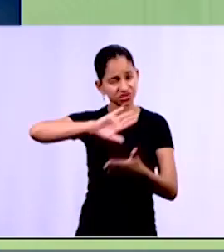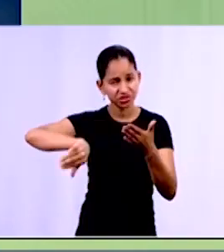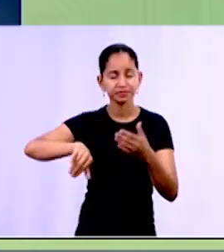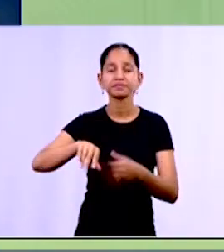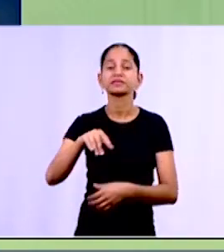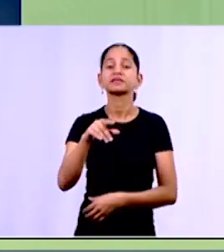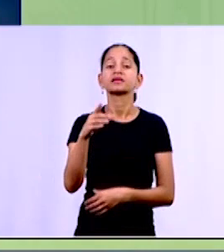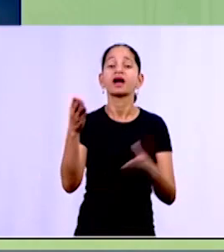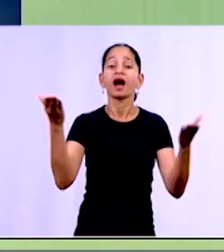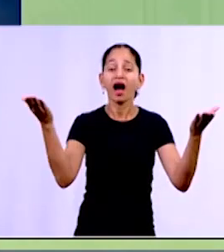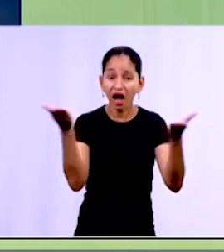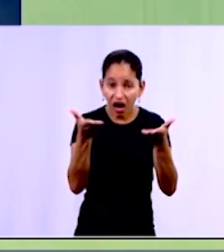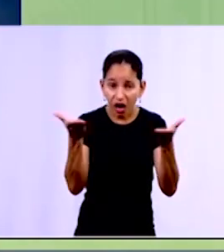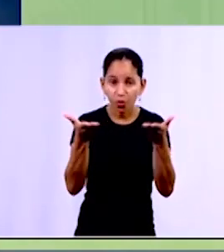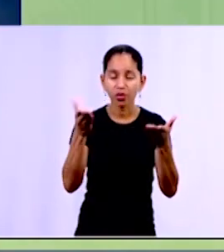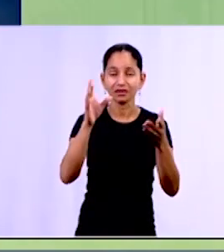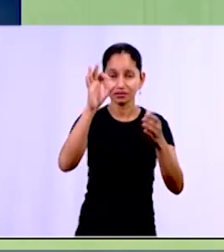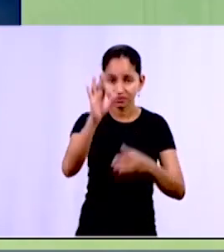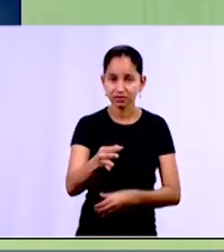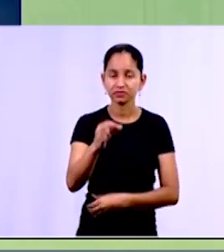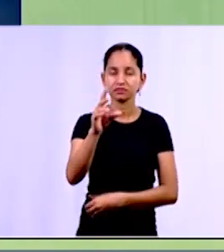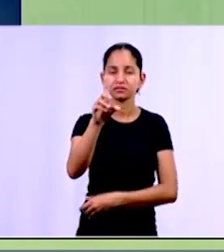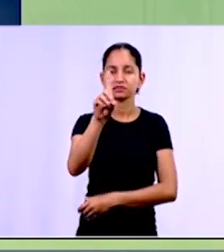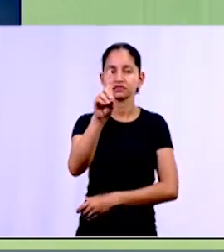em data centers.